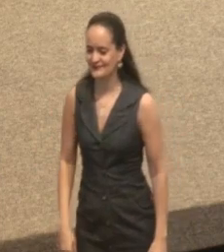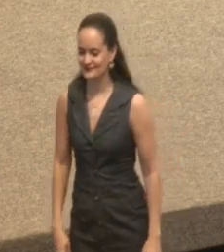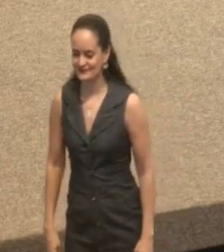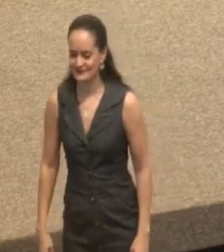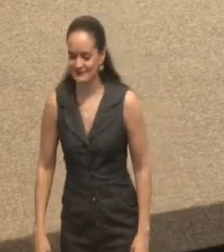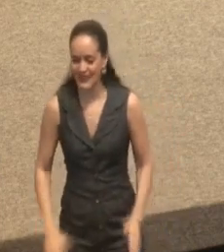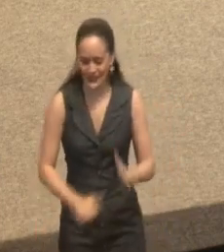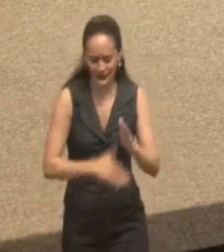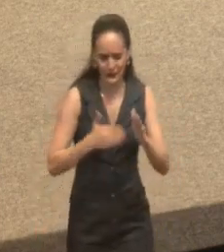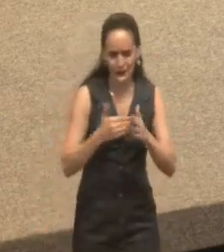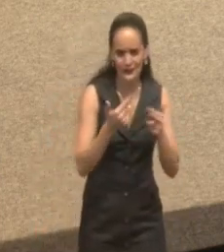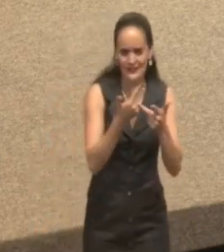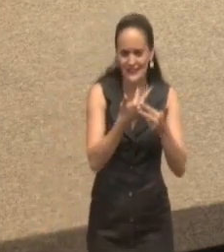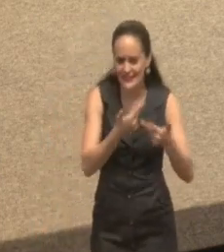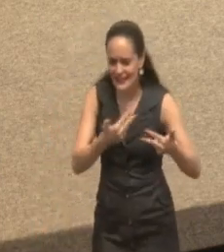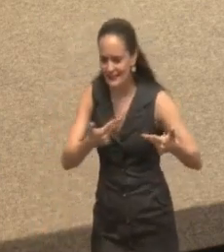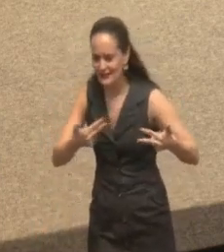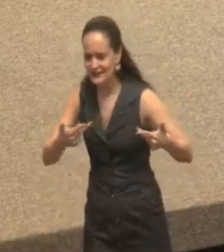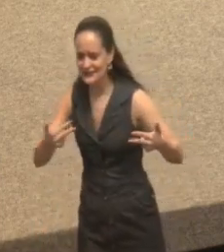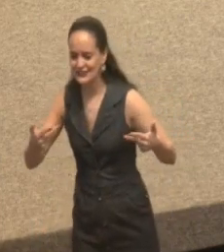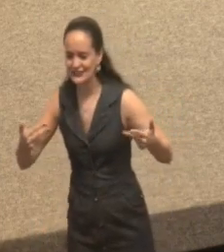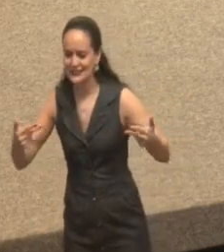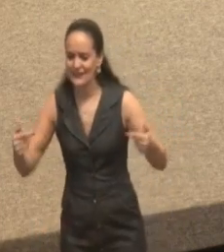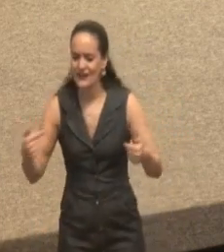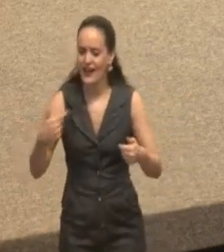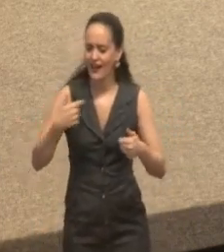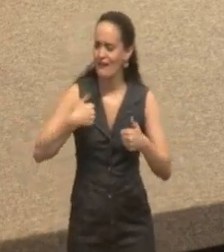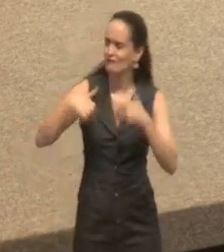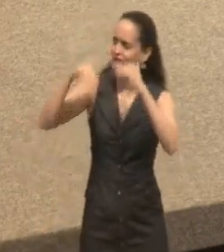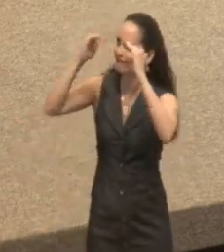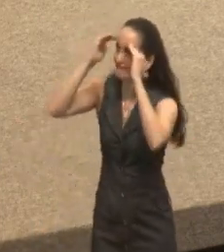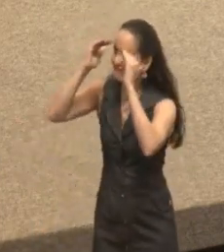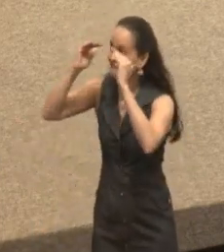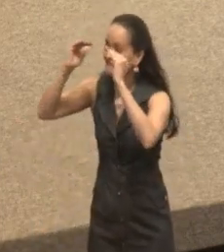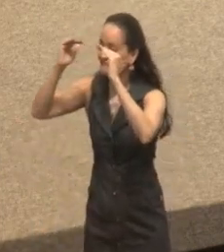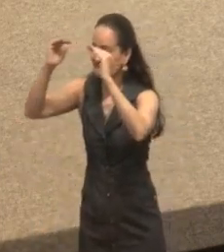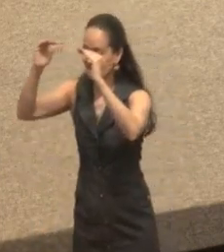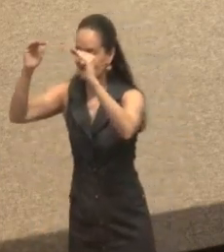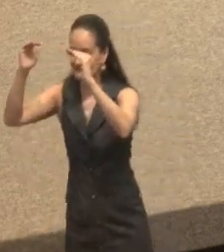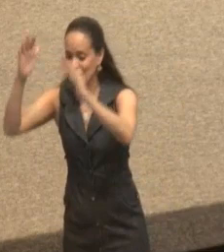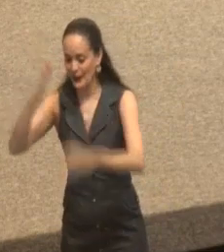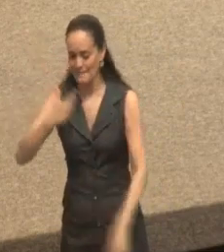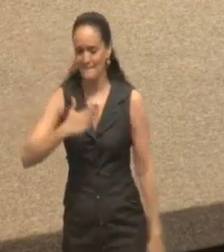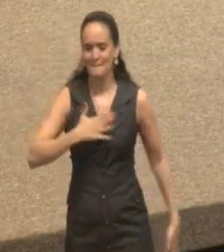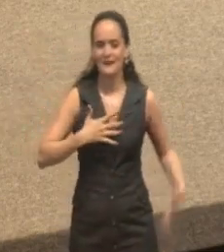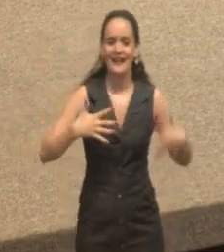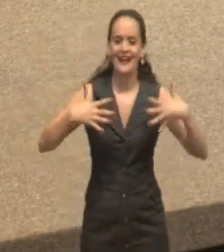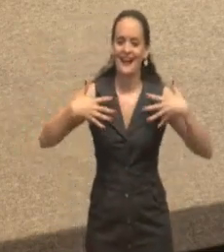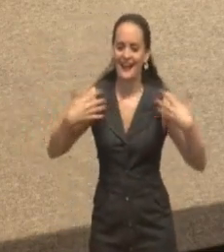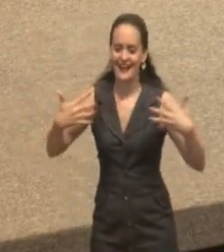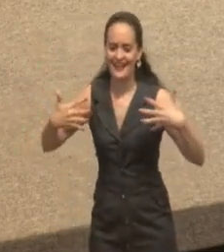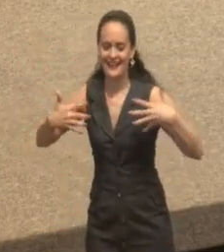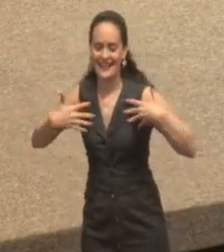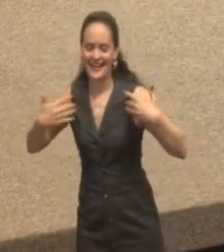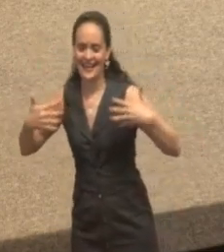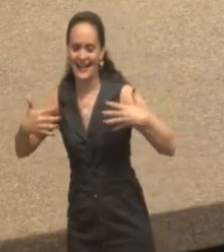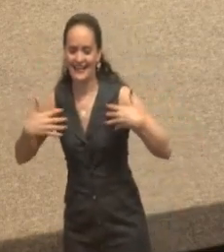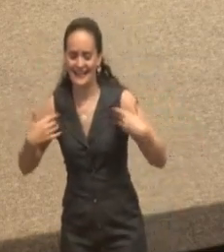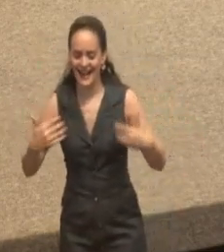Em todas as coisas eu vou te honrar. A minha alegria é